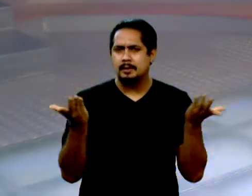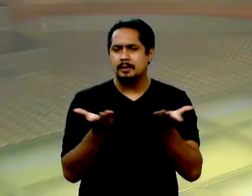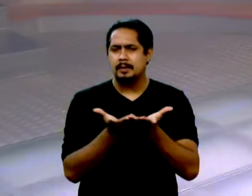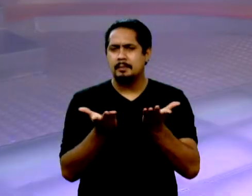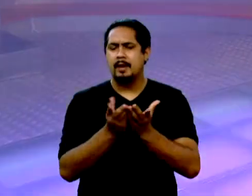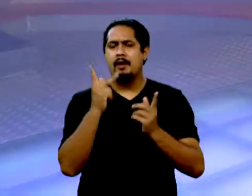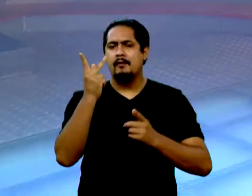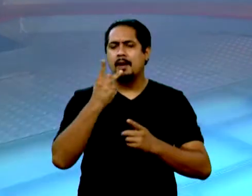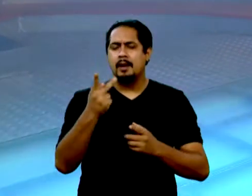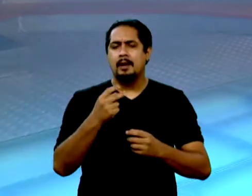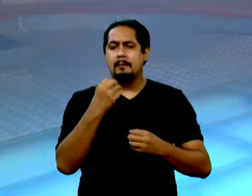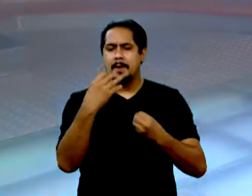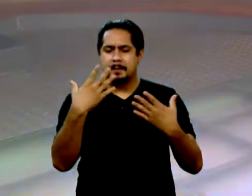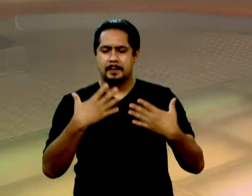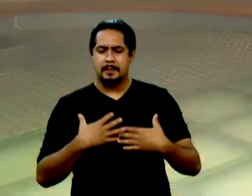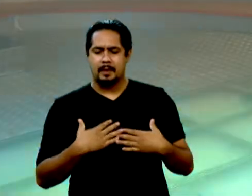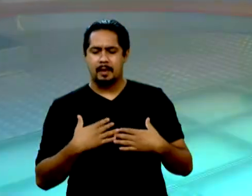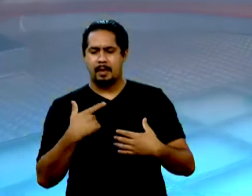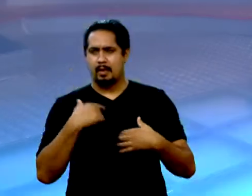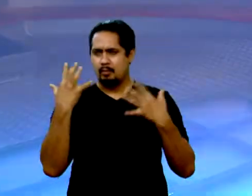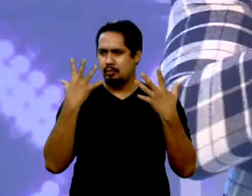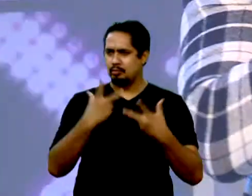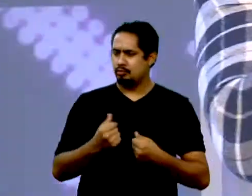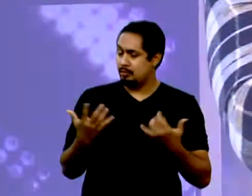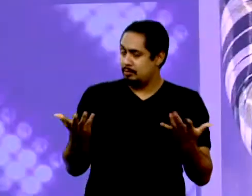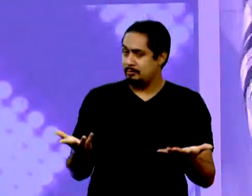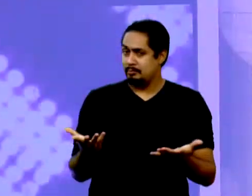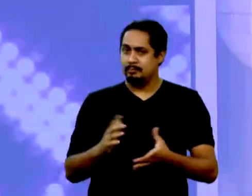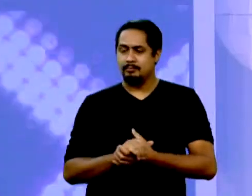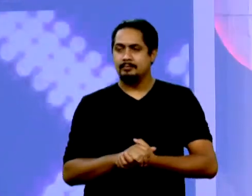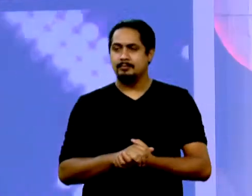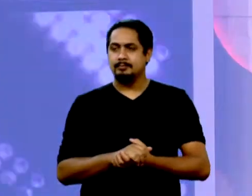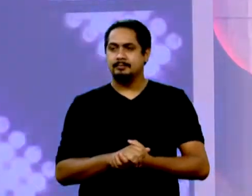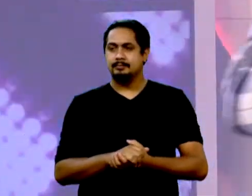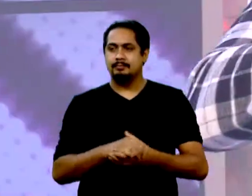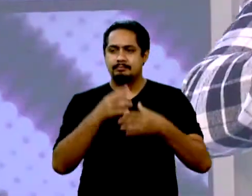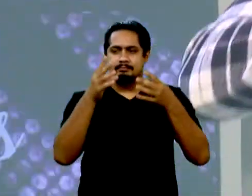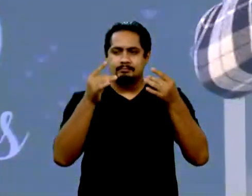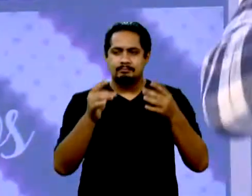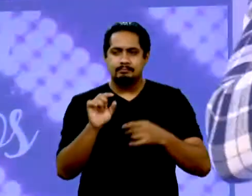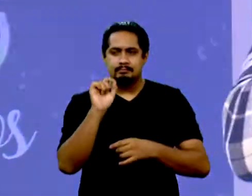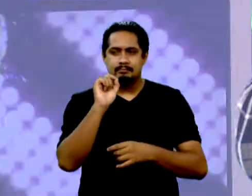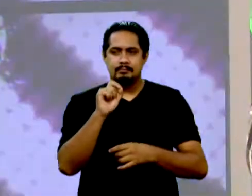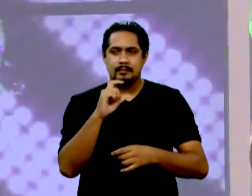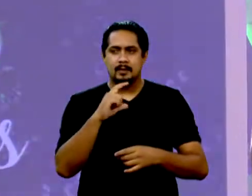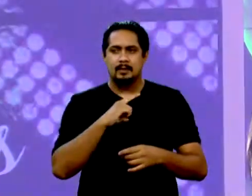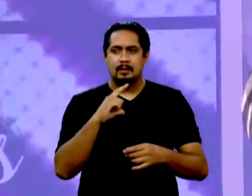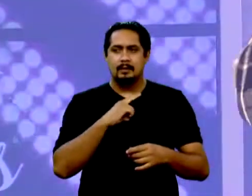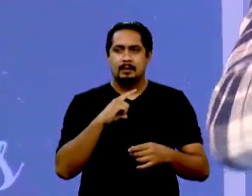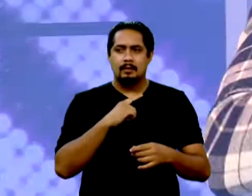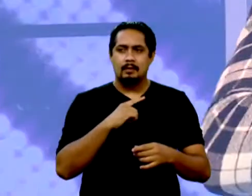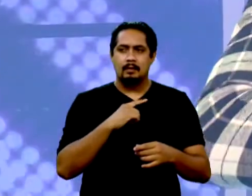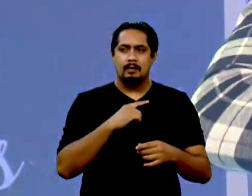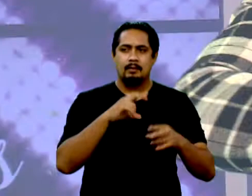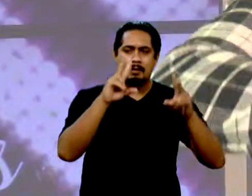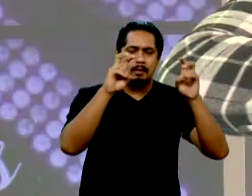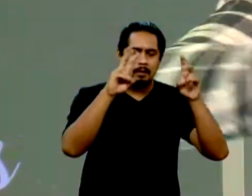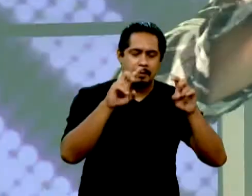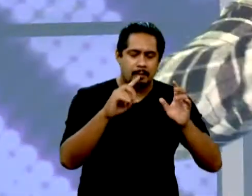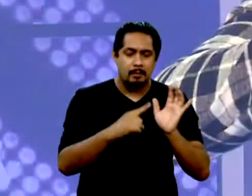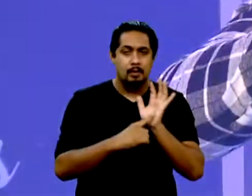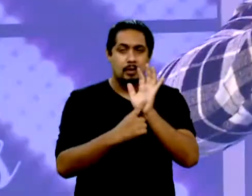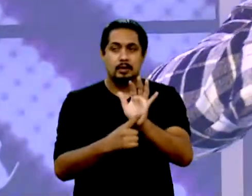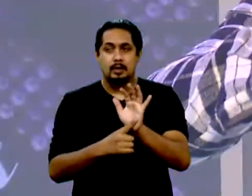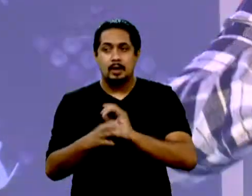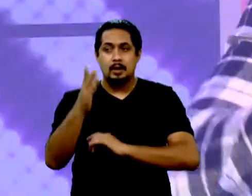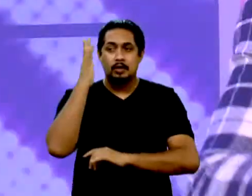tá fazendo elogio. E um detalhe, viu, Paulinha? É, tinha uma coletânea pra gente colocar e o Chibé disse, Chibé, vai